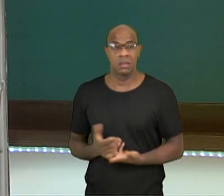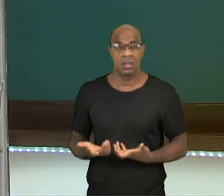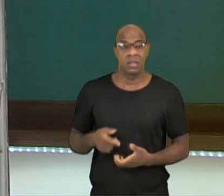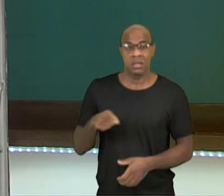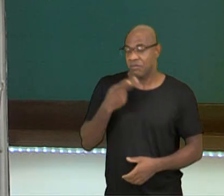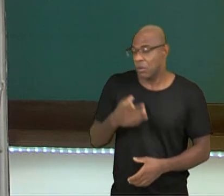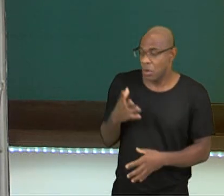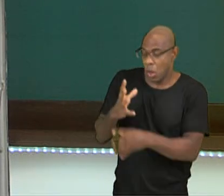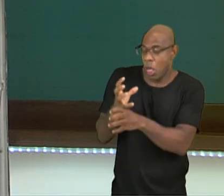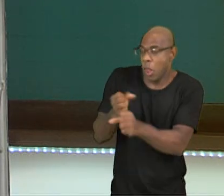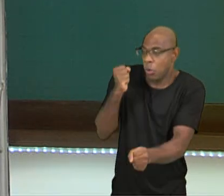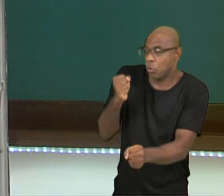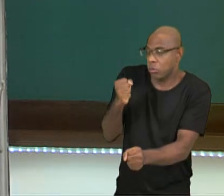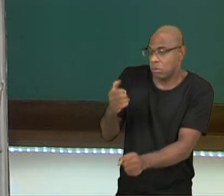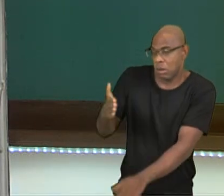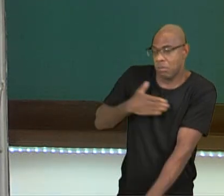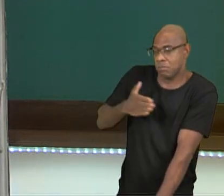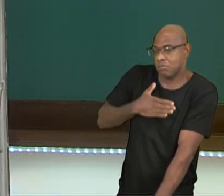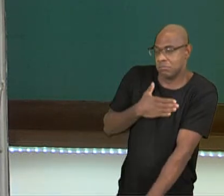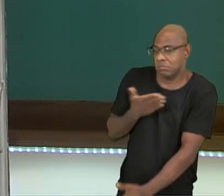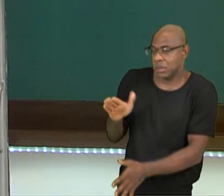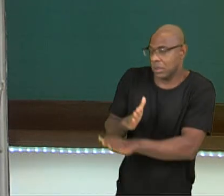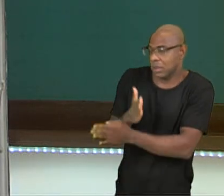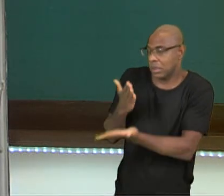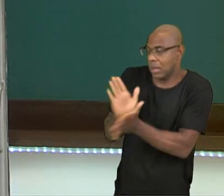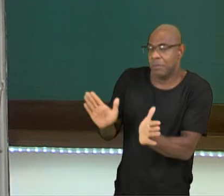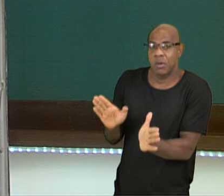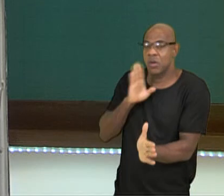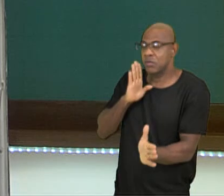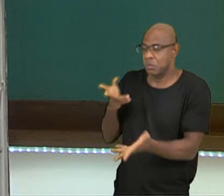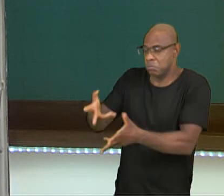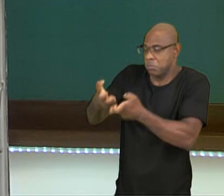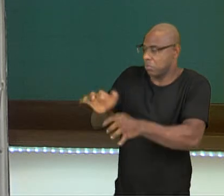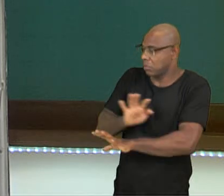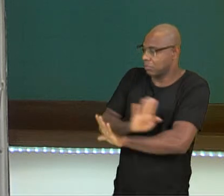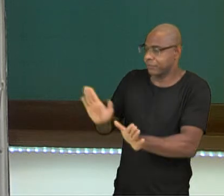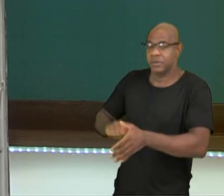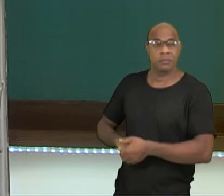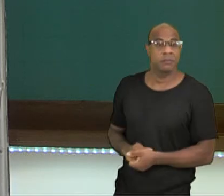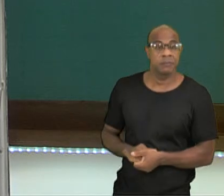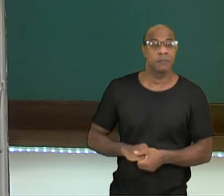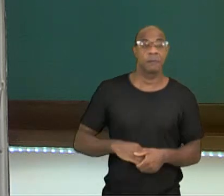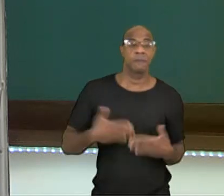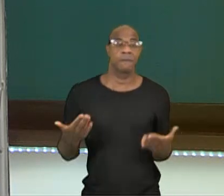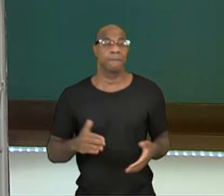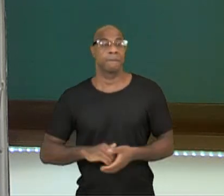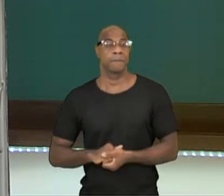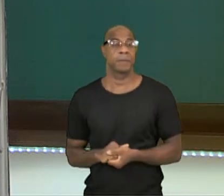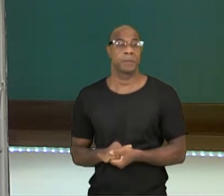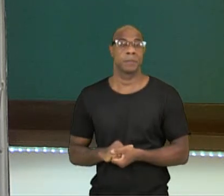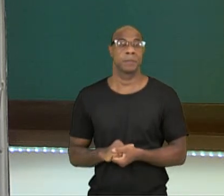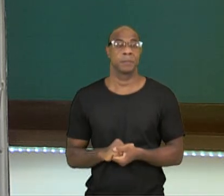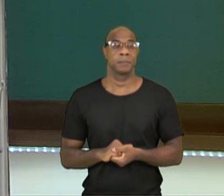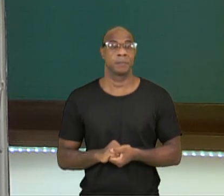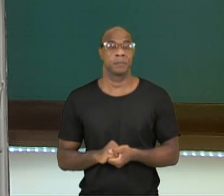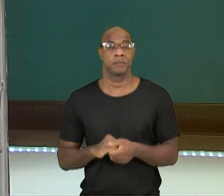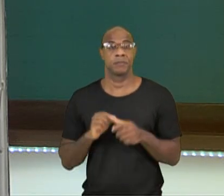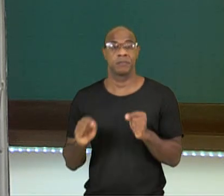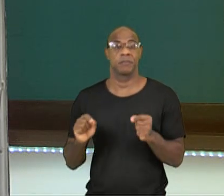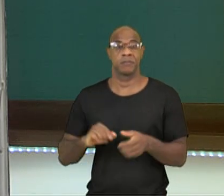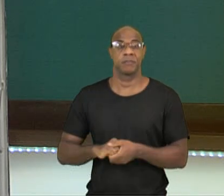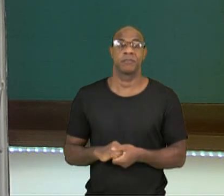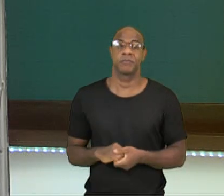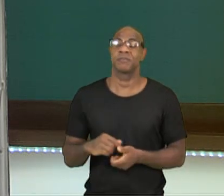nosso, tá? Então, teve início, presta atenção, uma